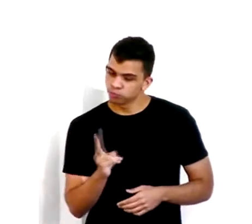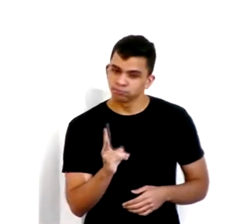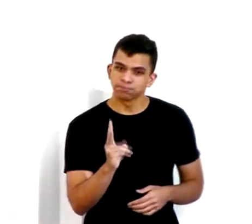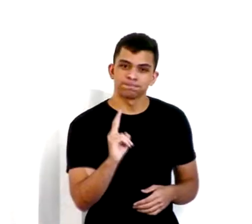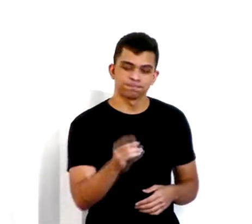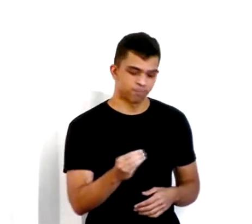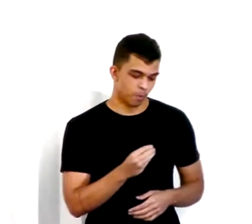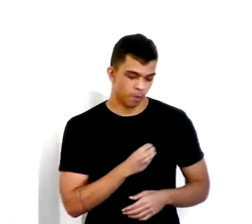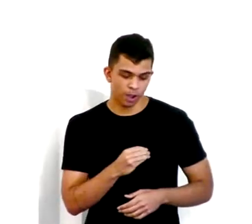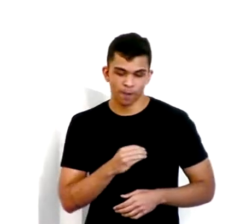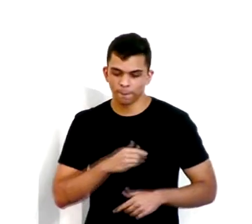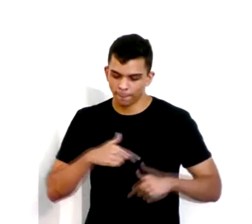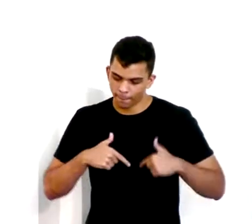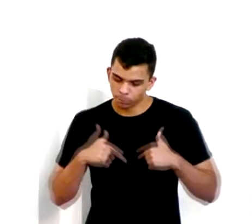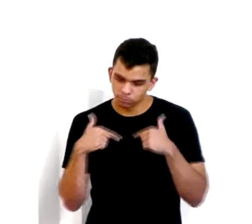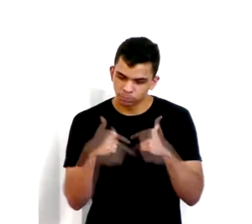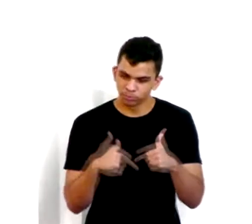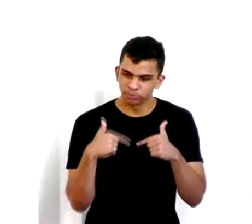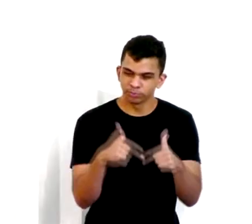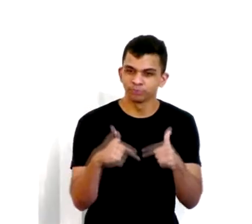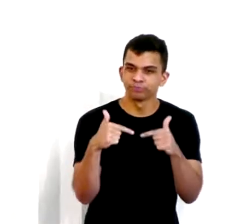pecado.